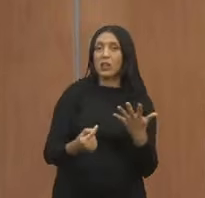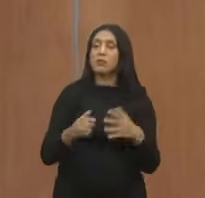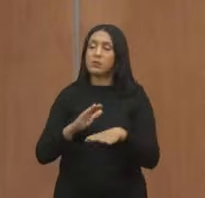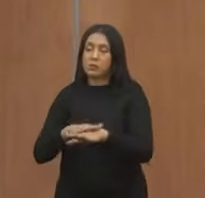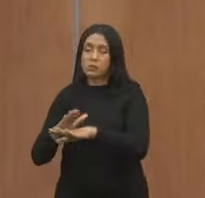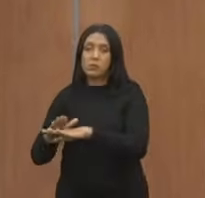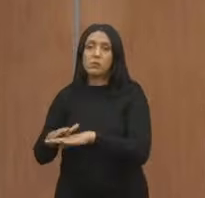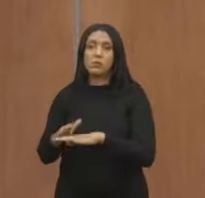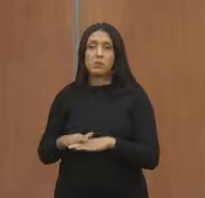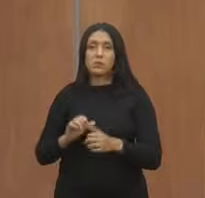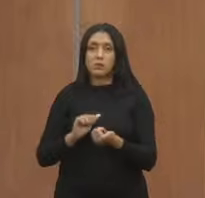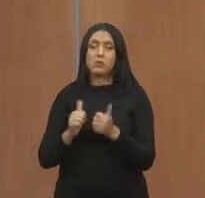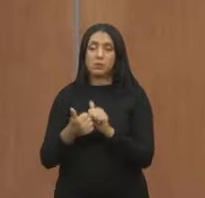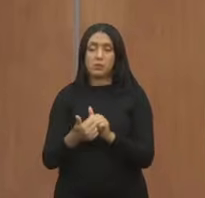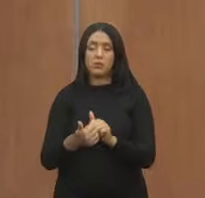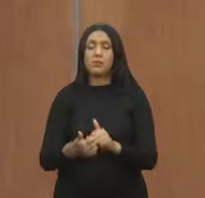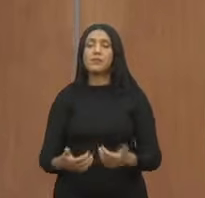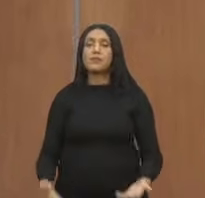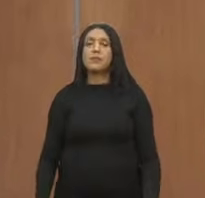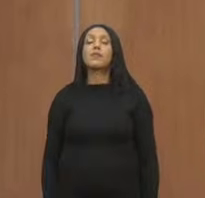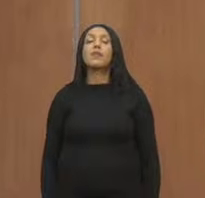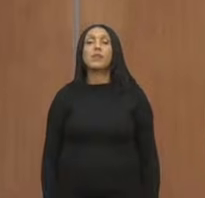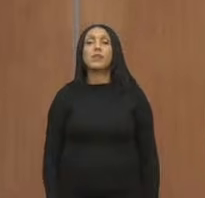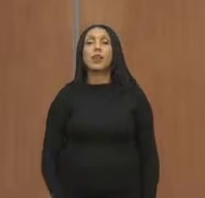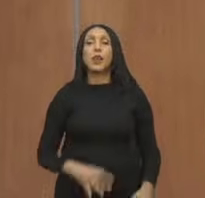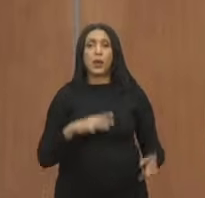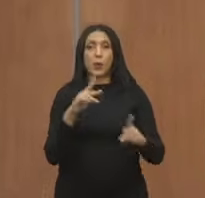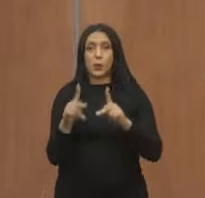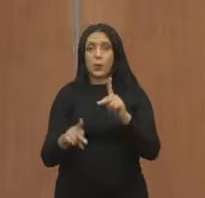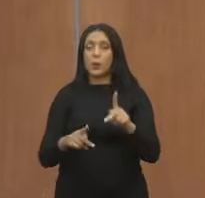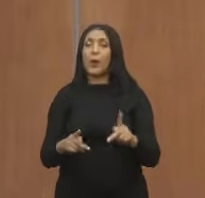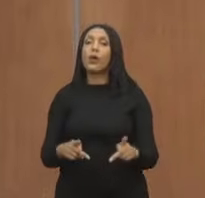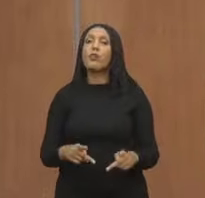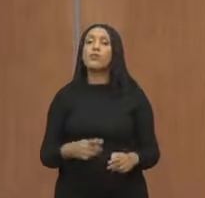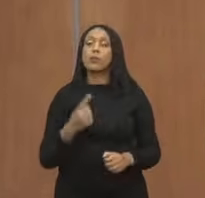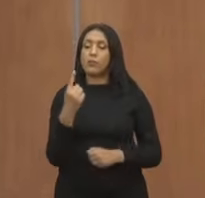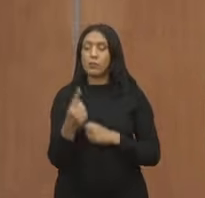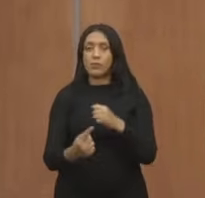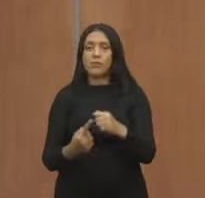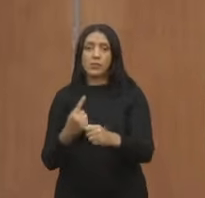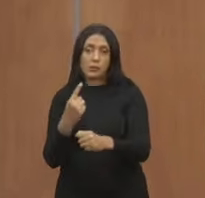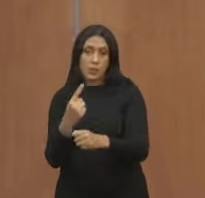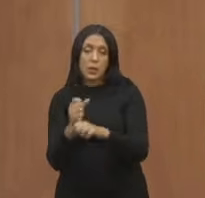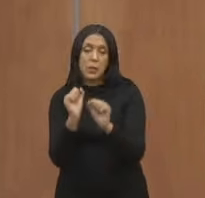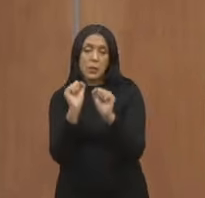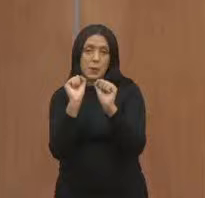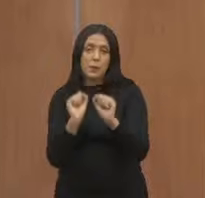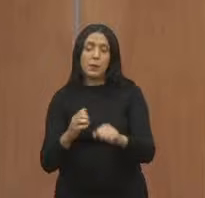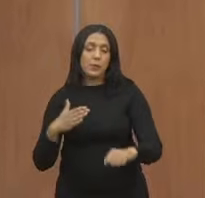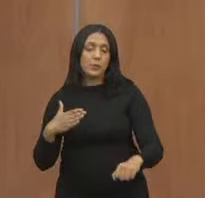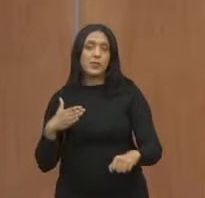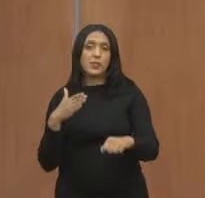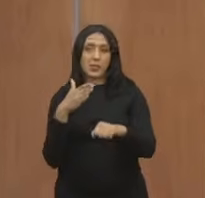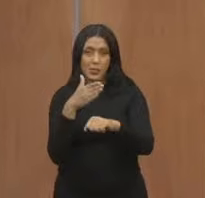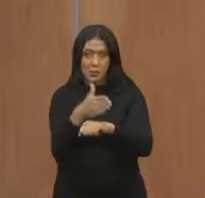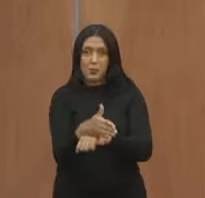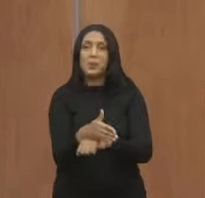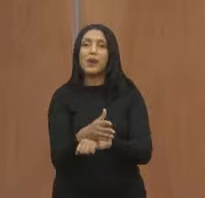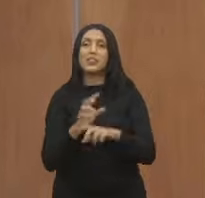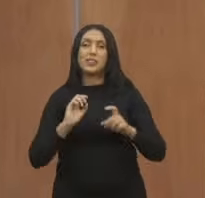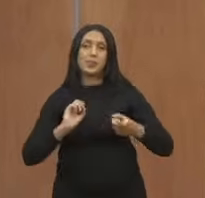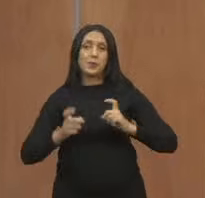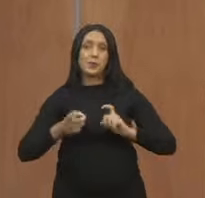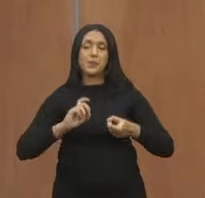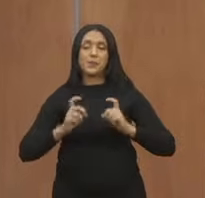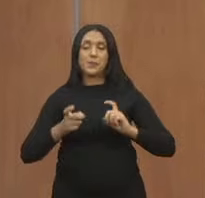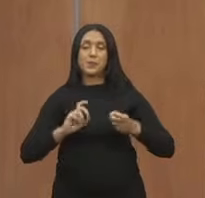E isso, a população poderá participar também anualmente através das leis orçamentárias e diretrizes orçamentárias dos próximos 4